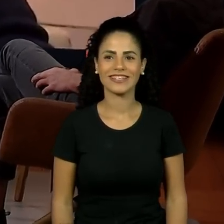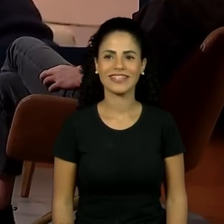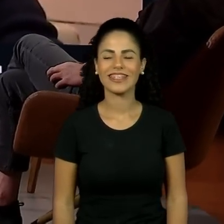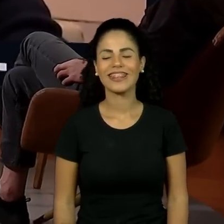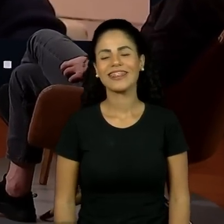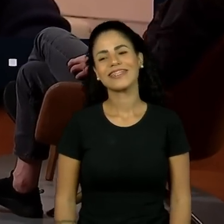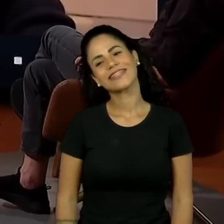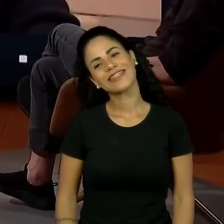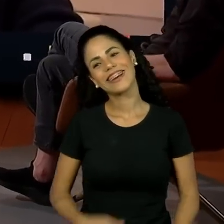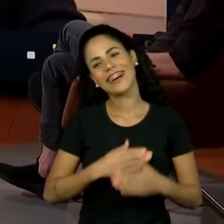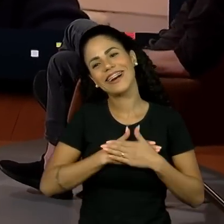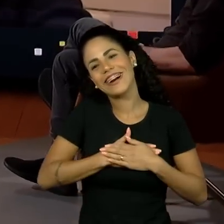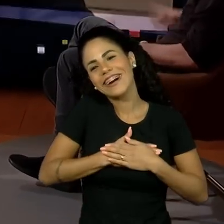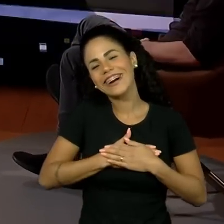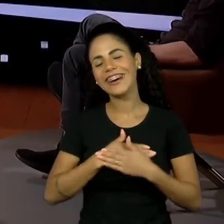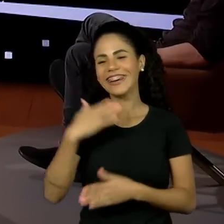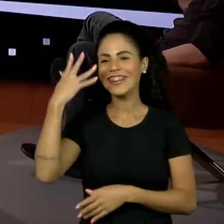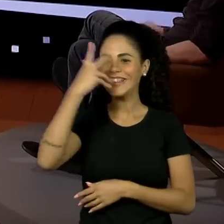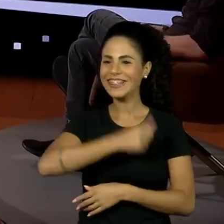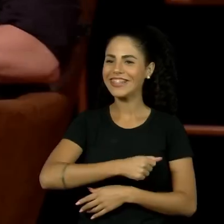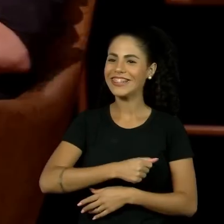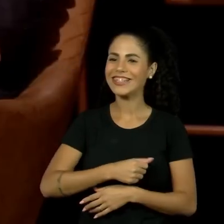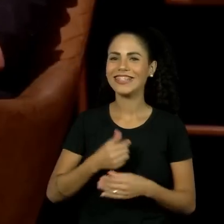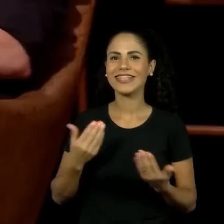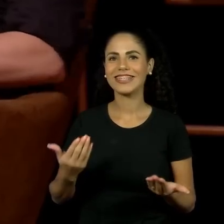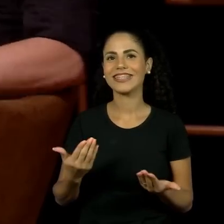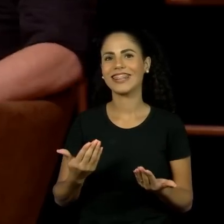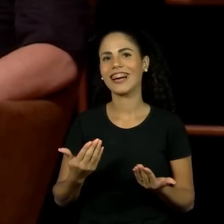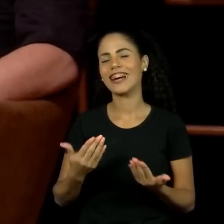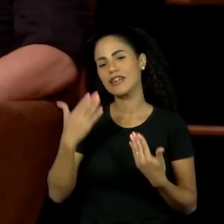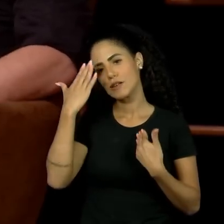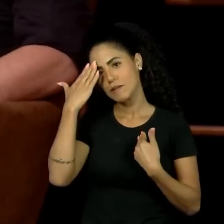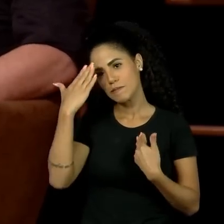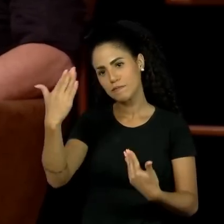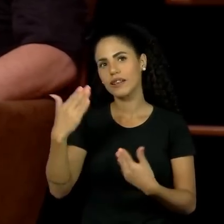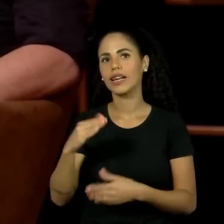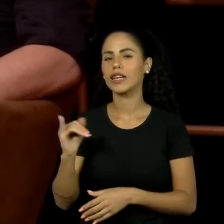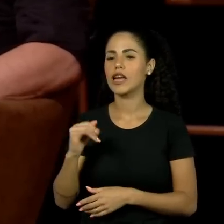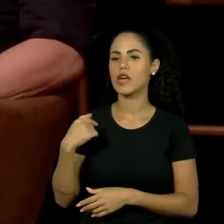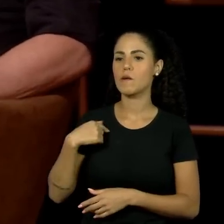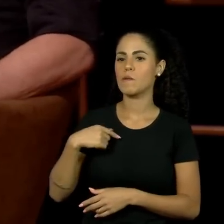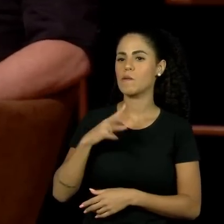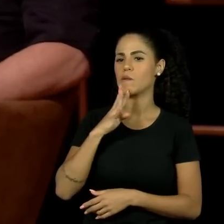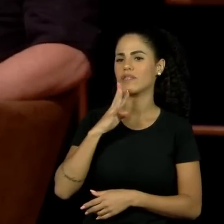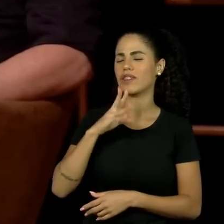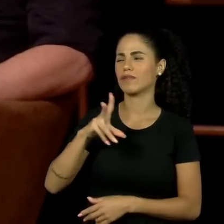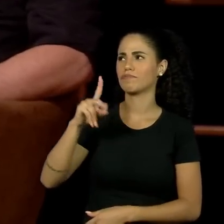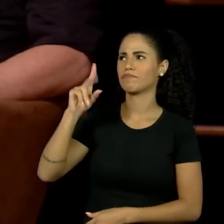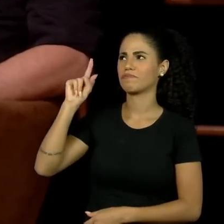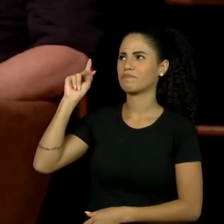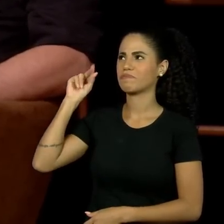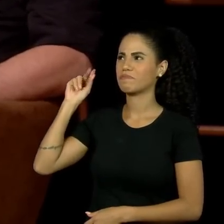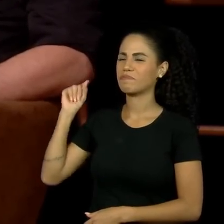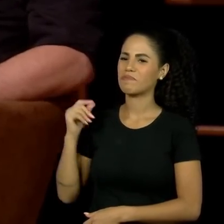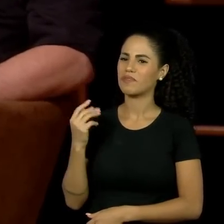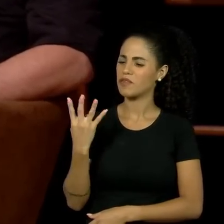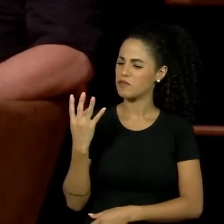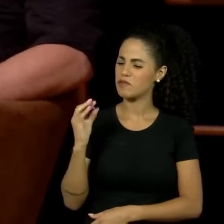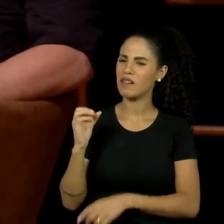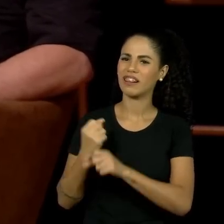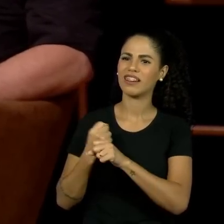Ah, linda! Monique Gardenberg, minha irmã, conheço também há uns 40